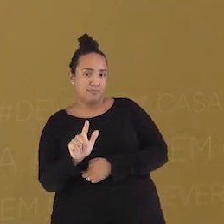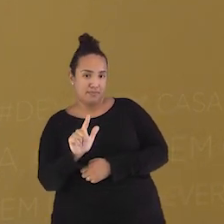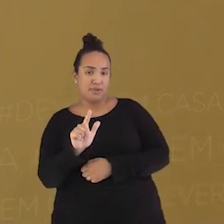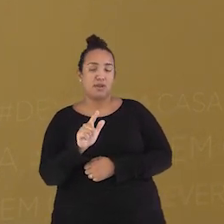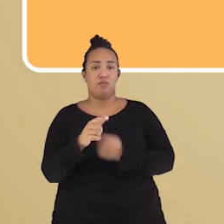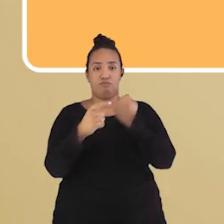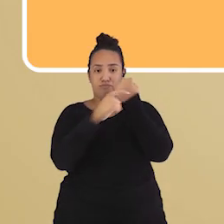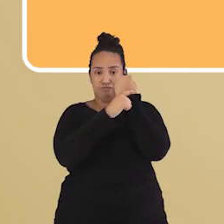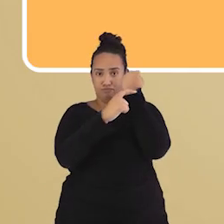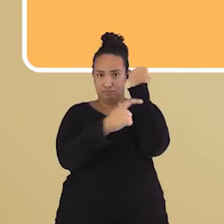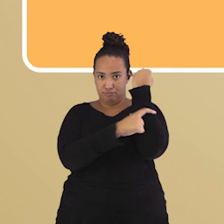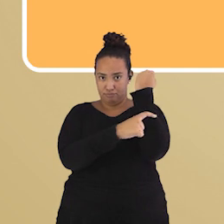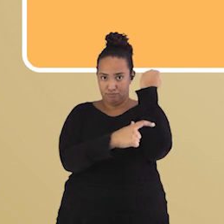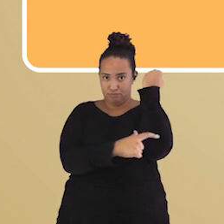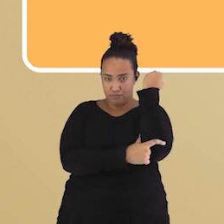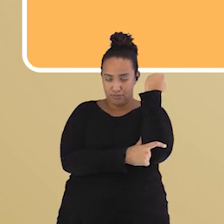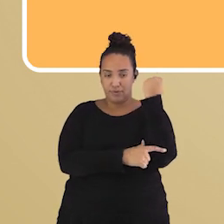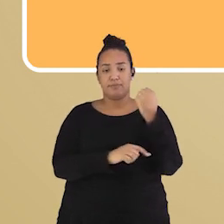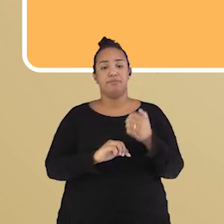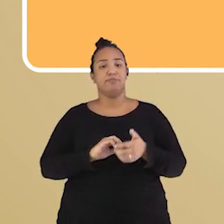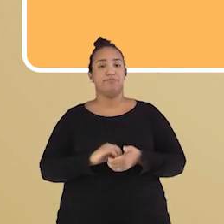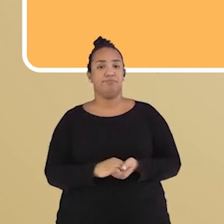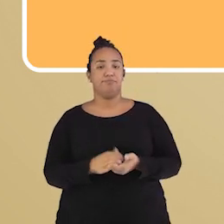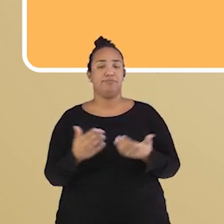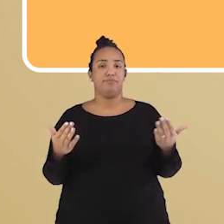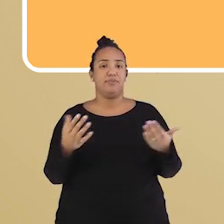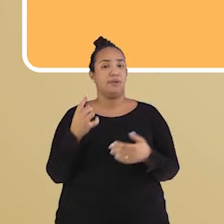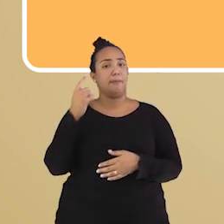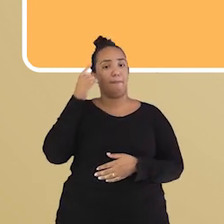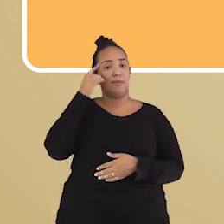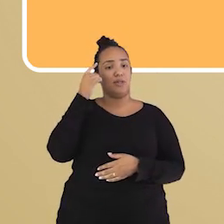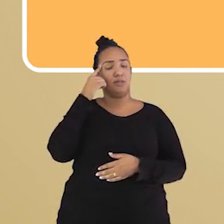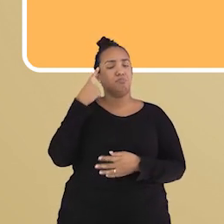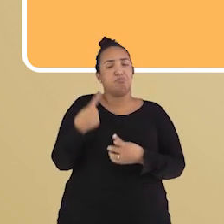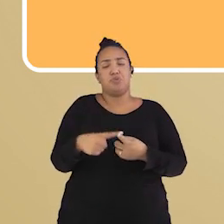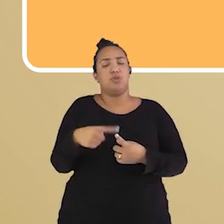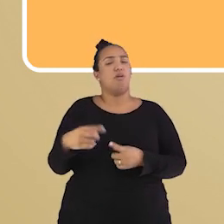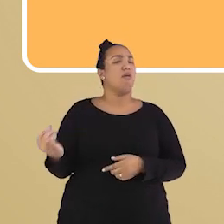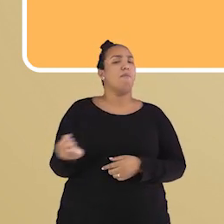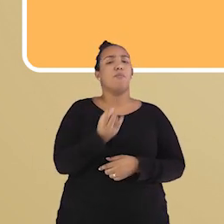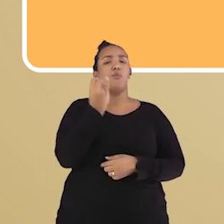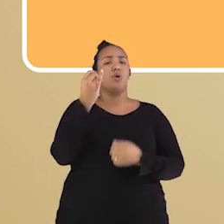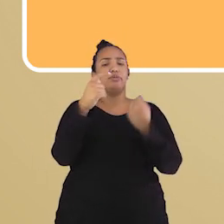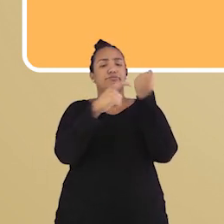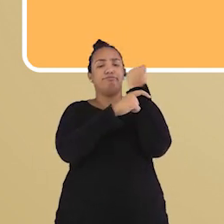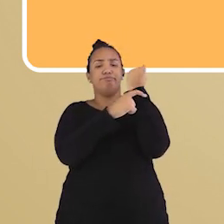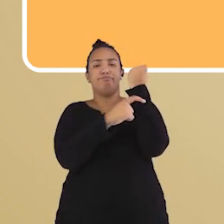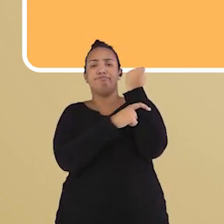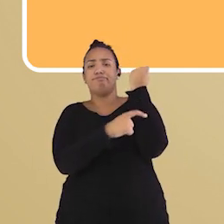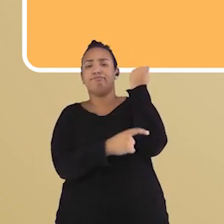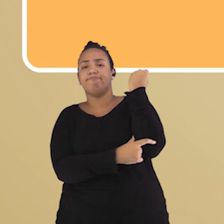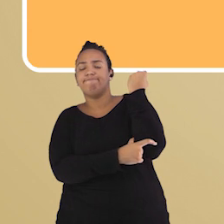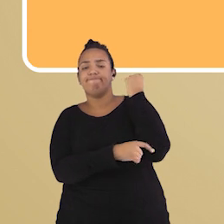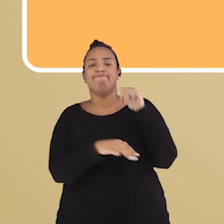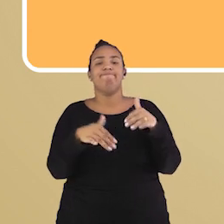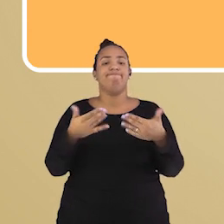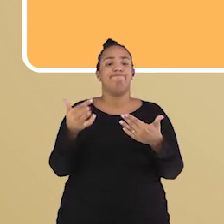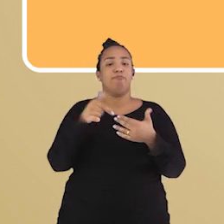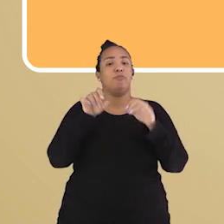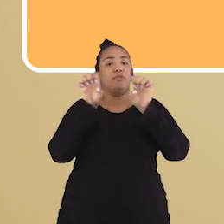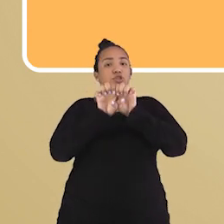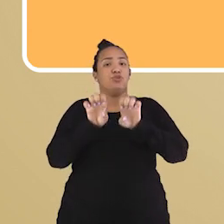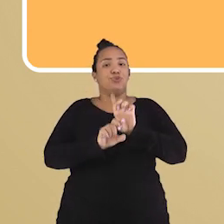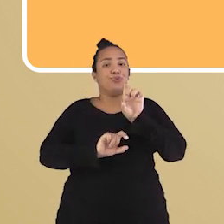mar, por exemplo. Pense comigo, qual é a vantagem de ter coluna vertebral? A coluna vertebral é uma estrutura